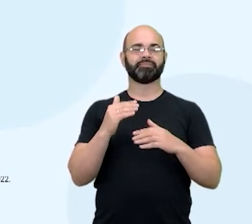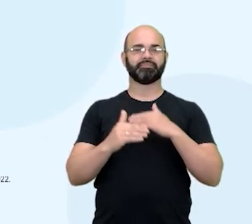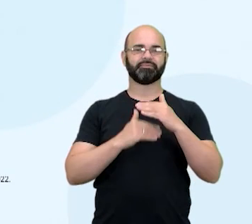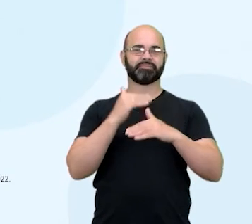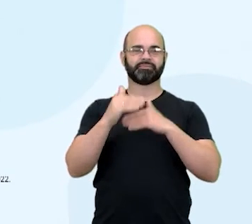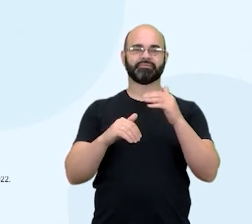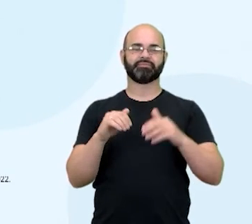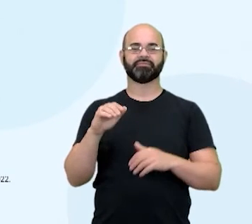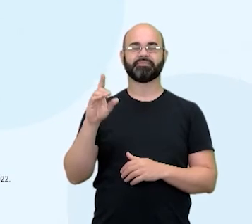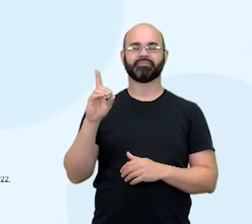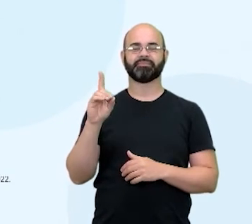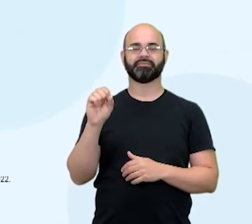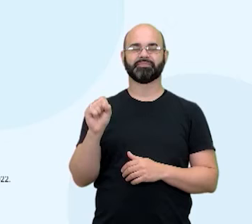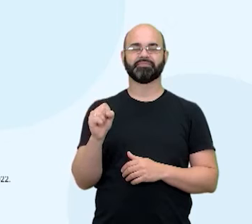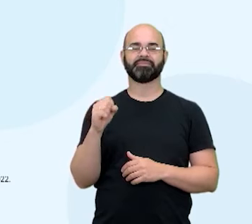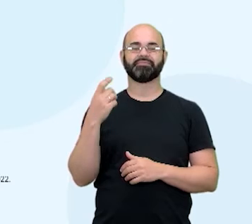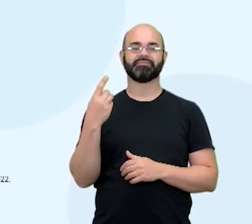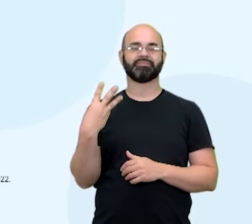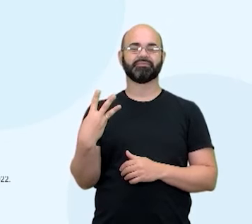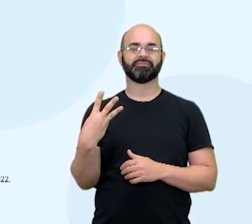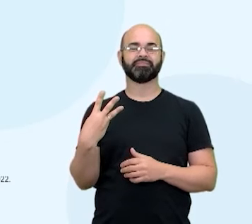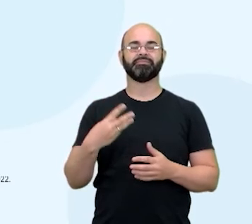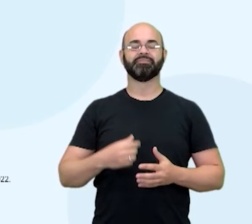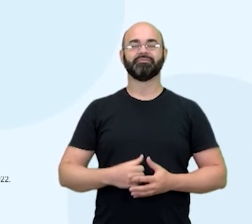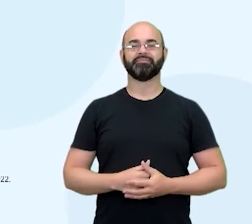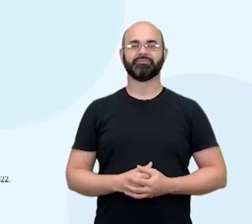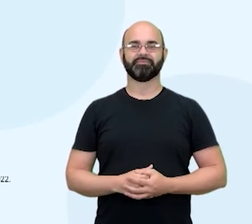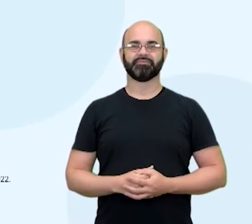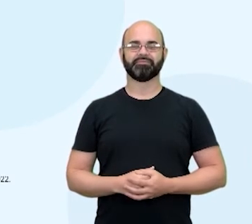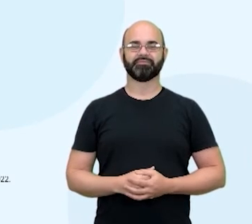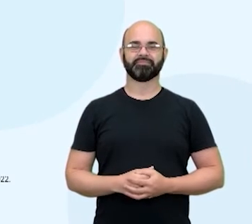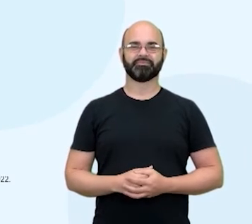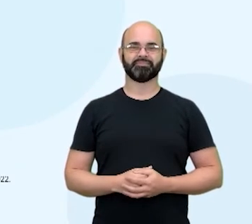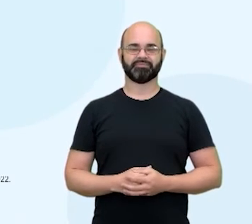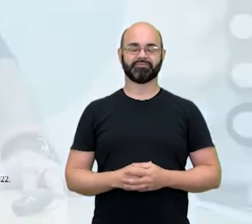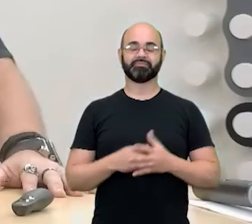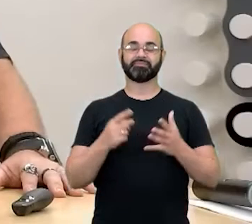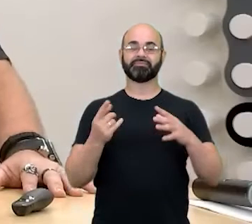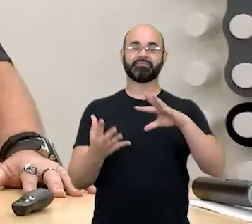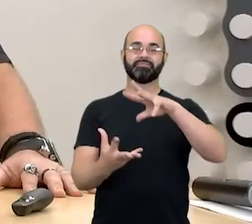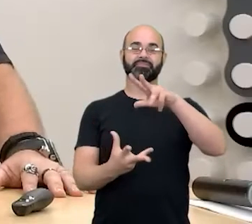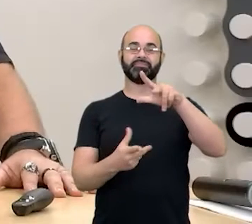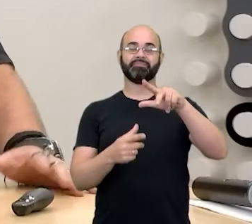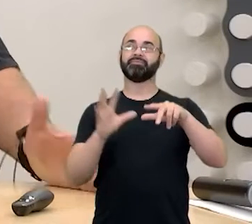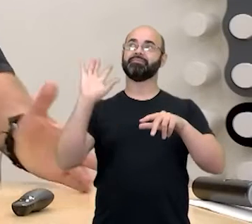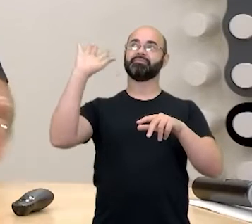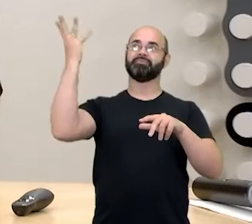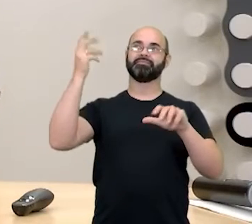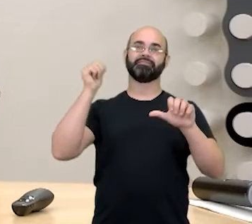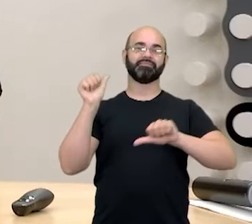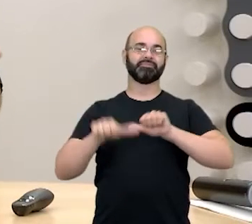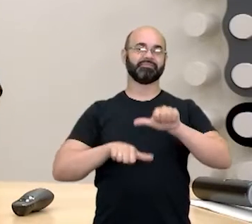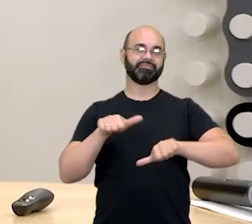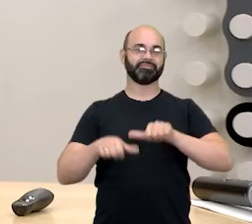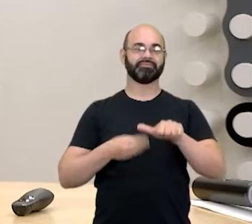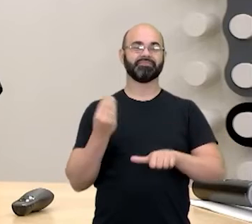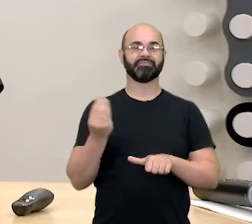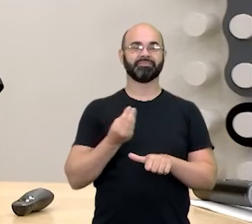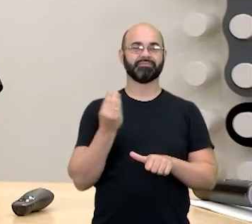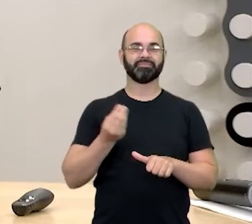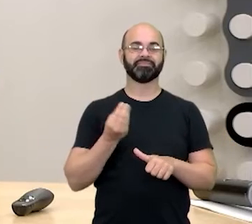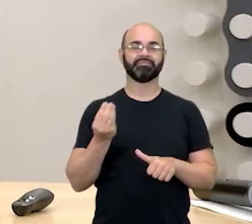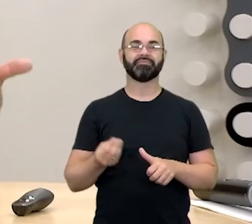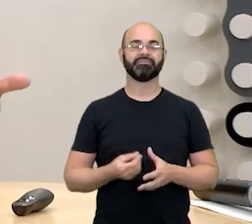Sustentável, ODS 13, que fala sobre a questão da ação contra a mudança global do clima, que aí logicamente tem muito a